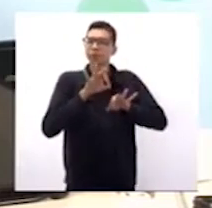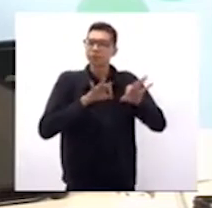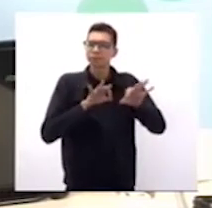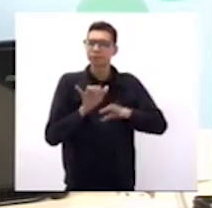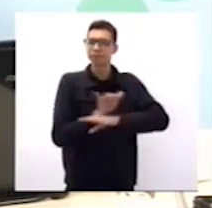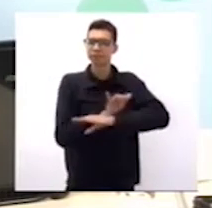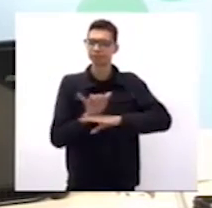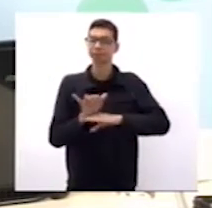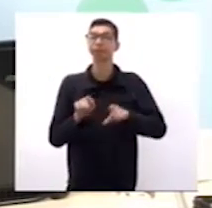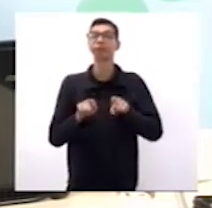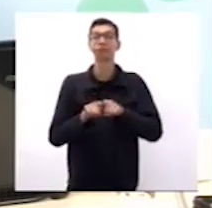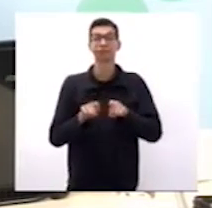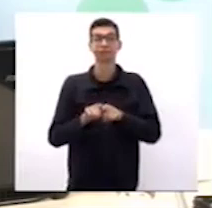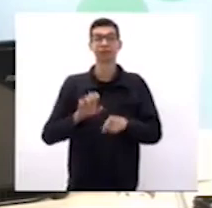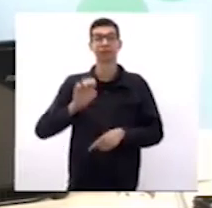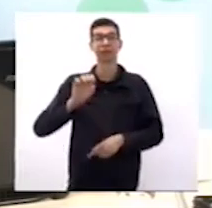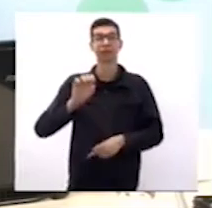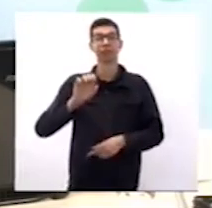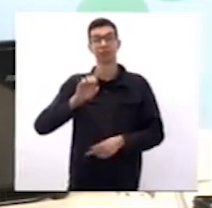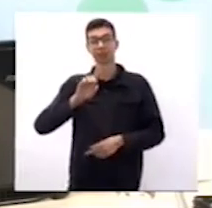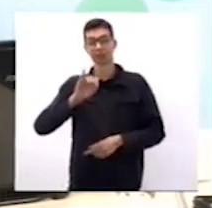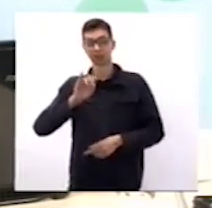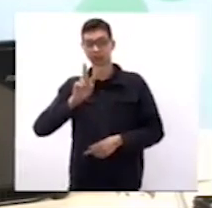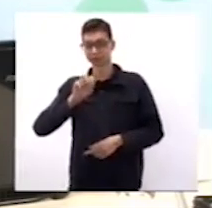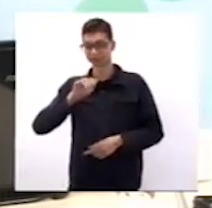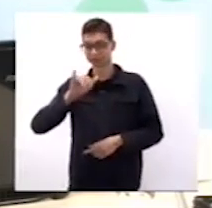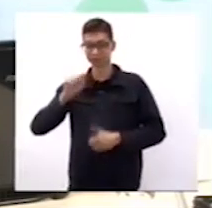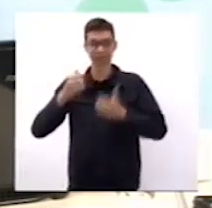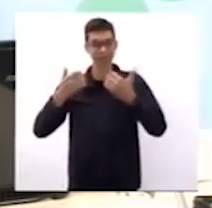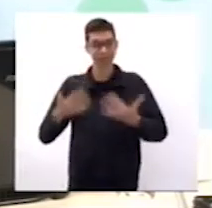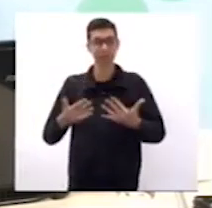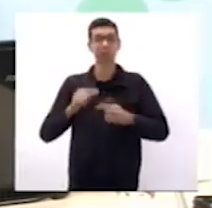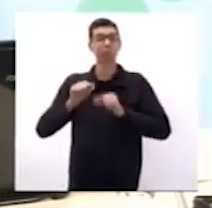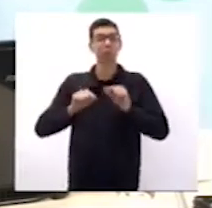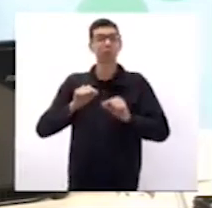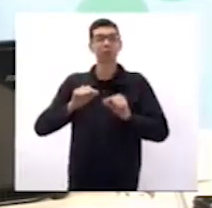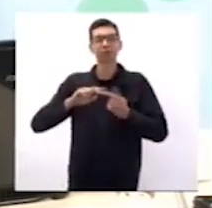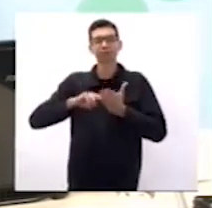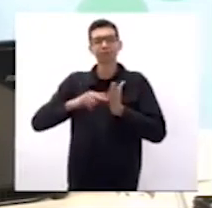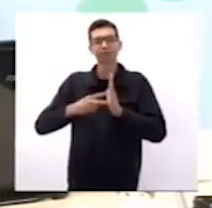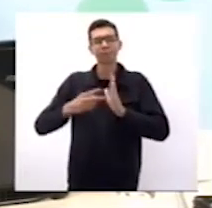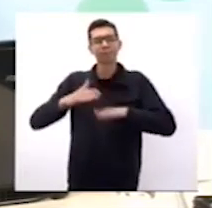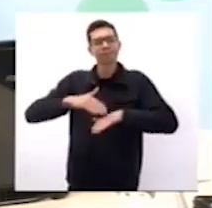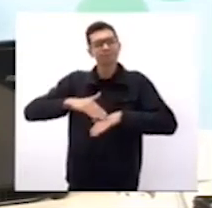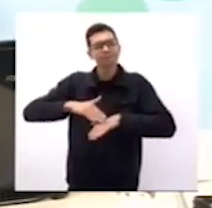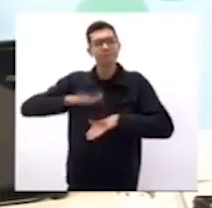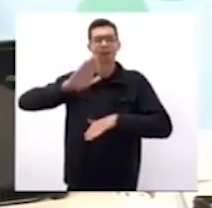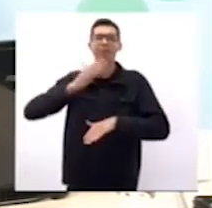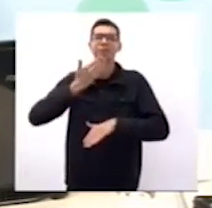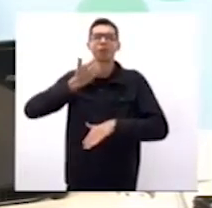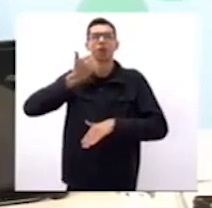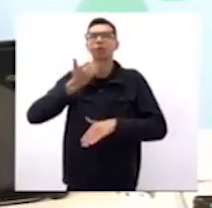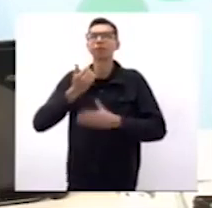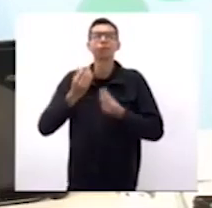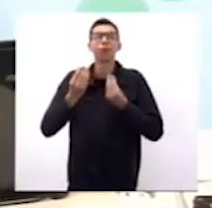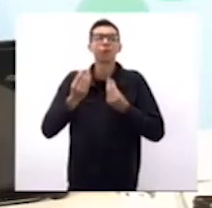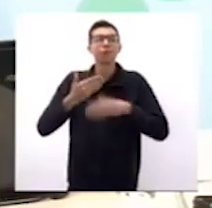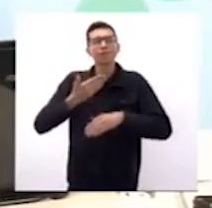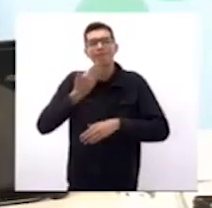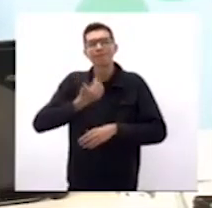Divânia também, como eles aprendem. O que seria mais significativo para eles aprenderem? E metodologias